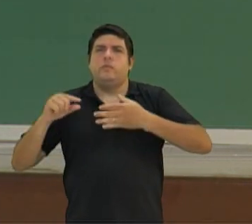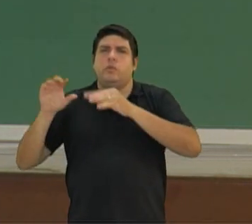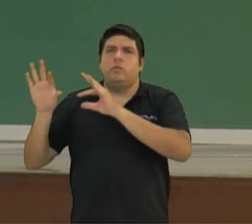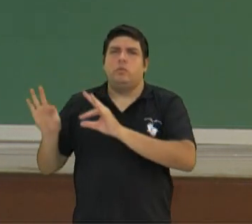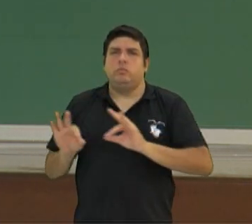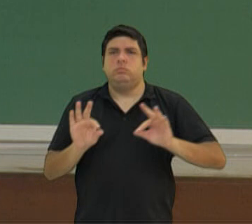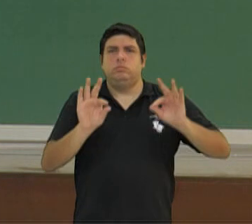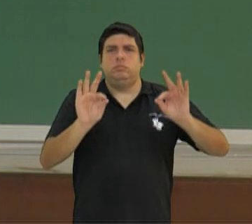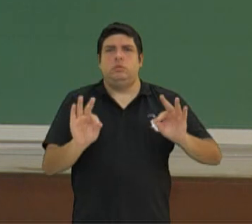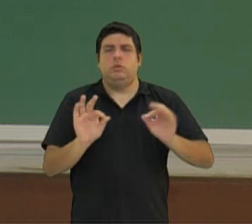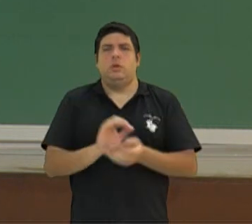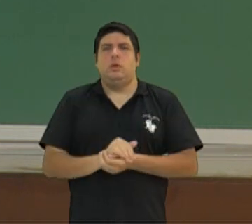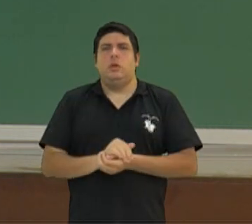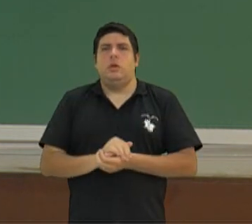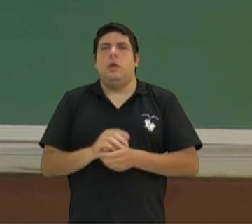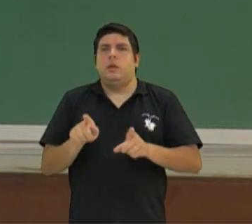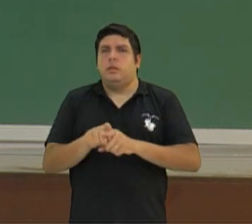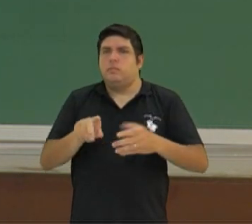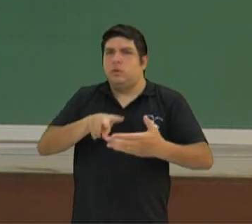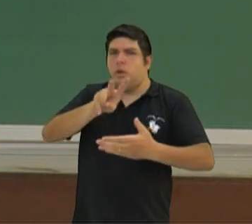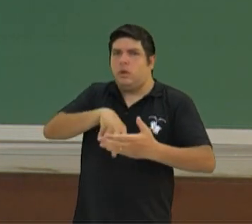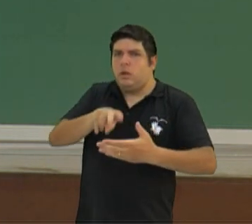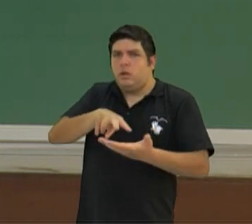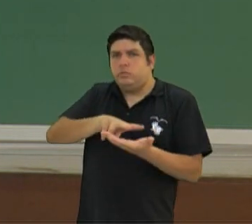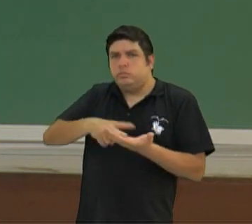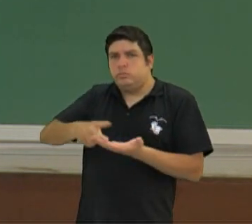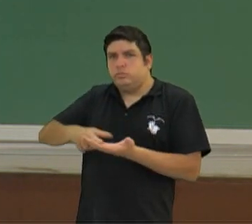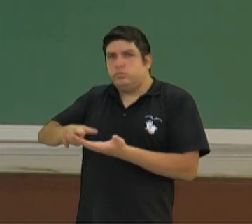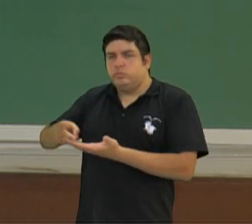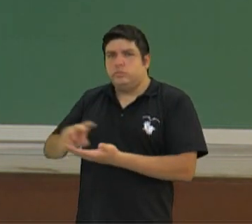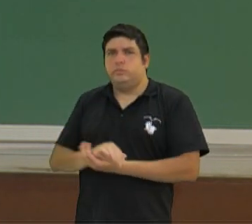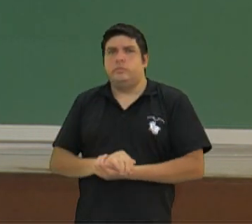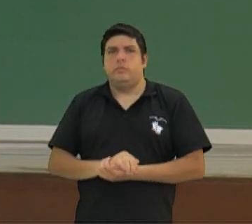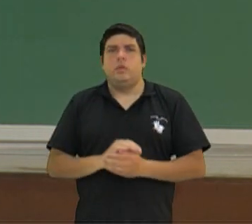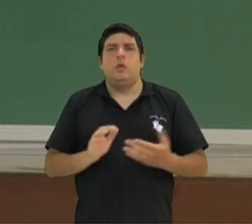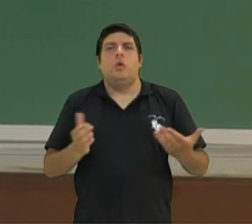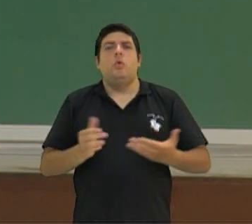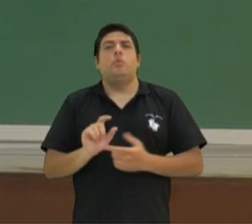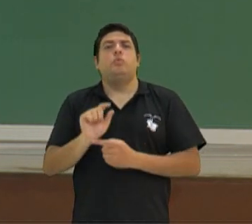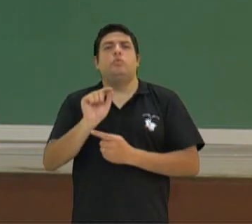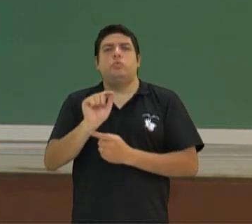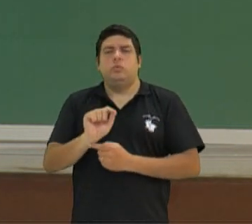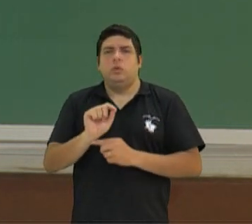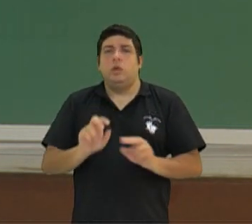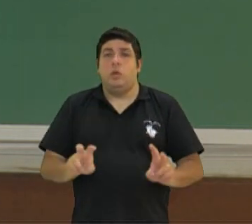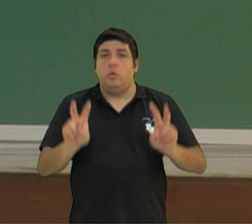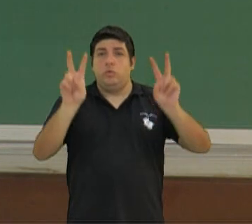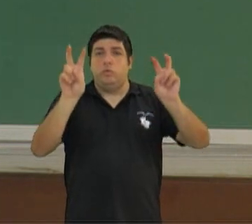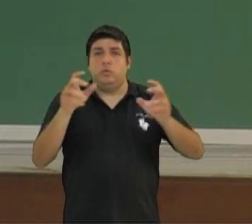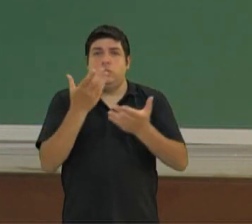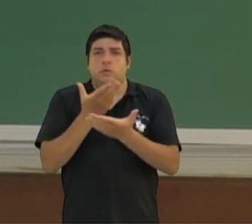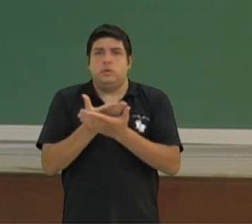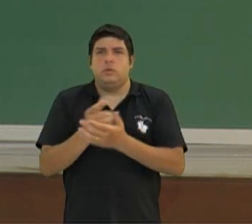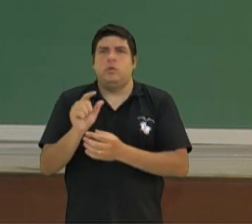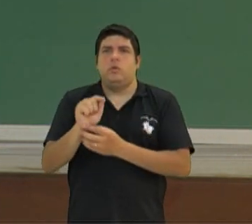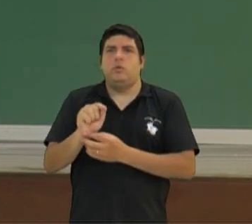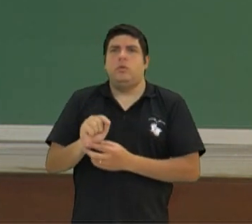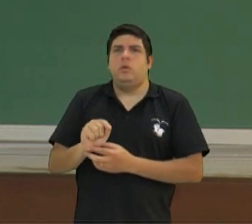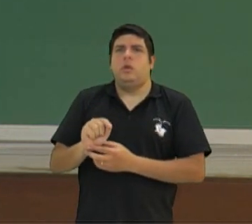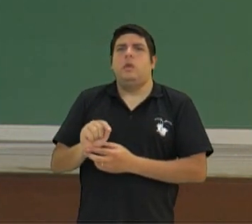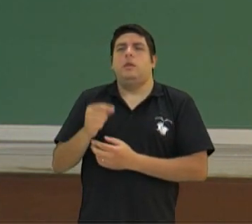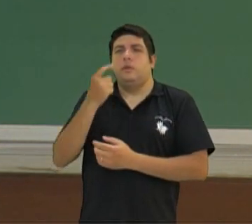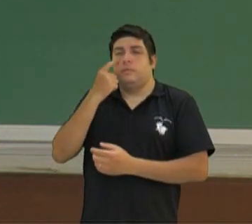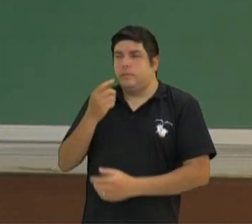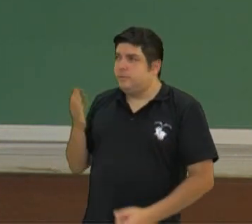nós lemos, fizemos a interpretação delas, tá ok? Hoje, pessoal, o título da nossa aula é Falling in